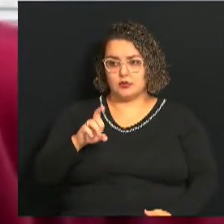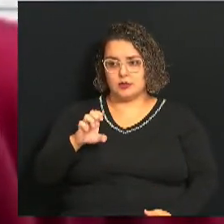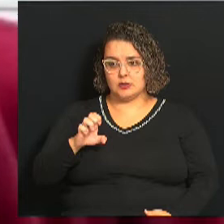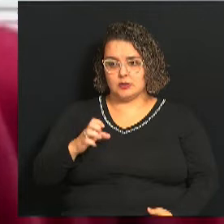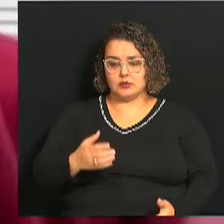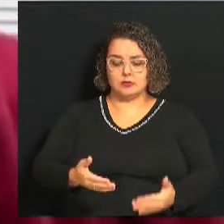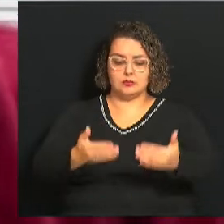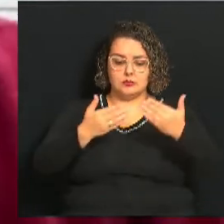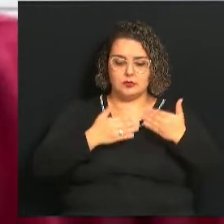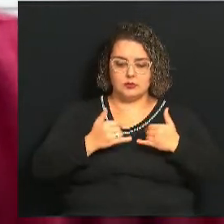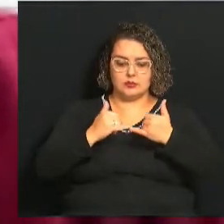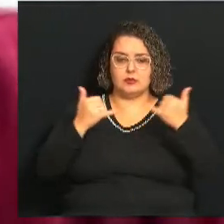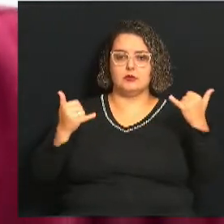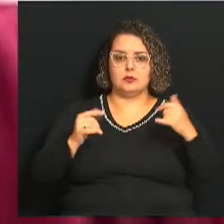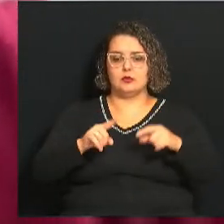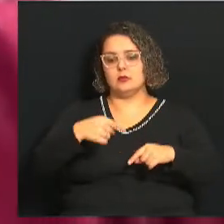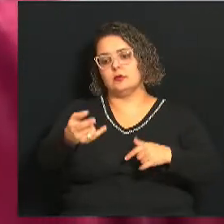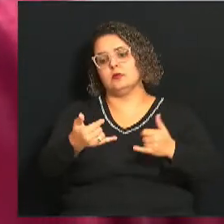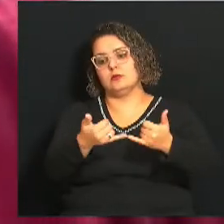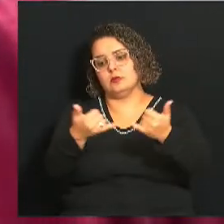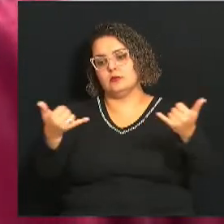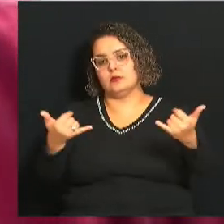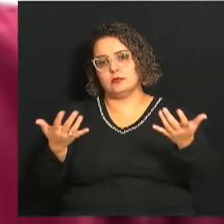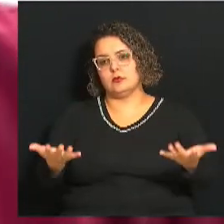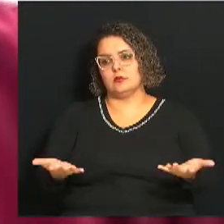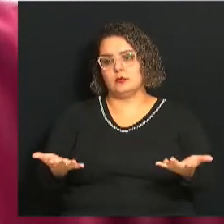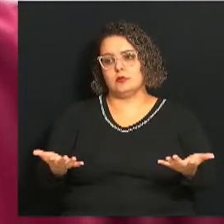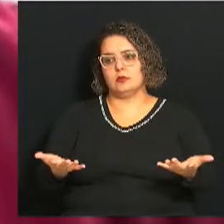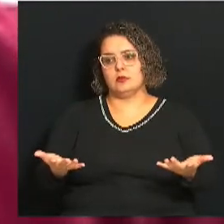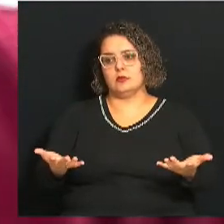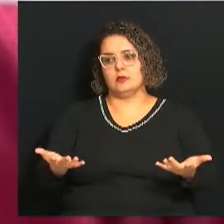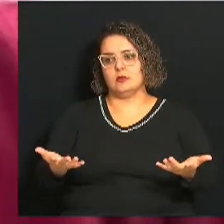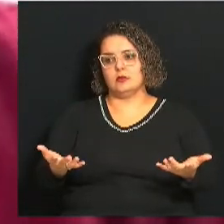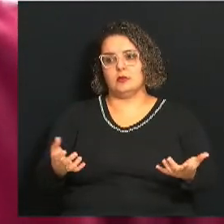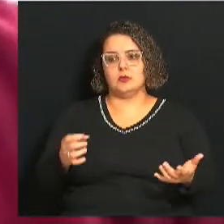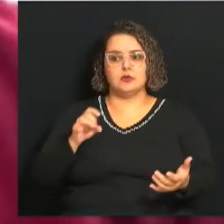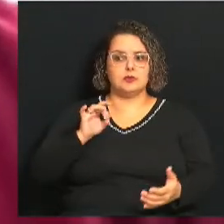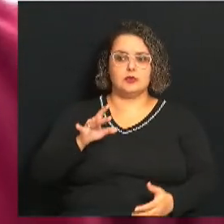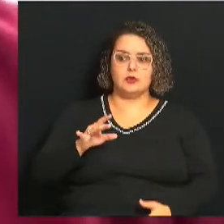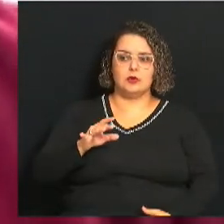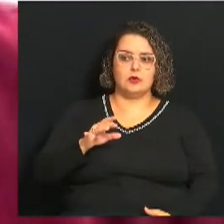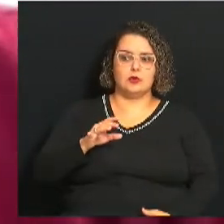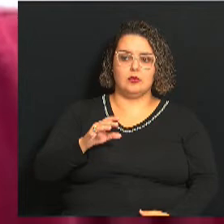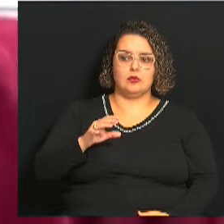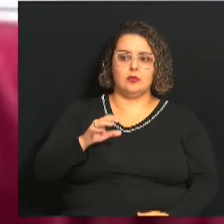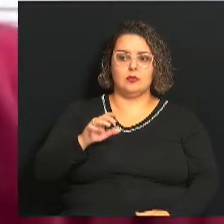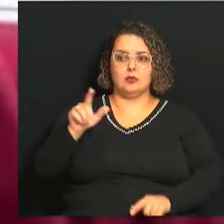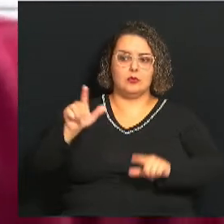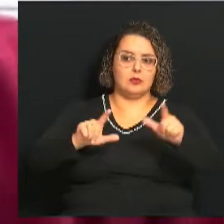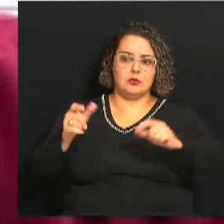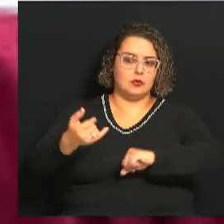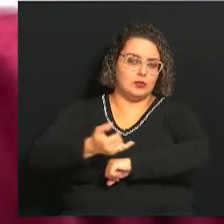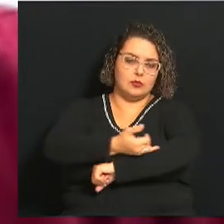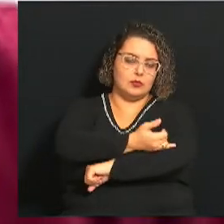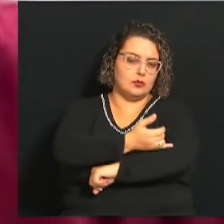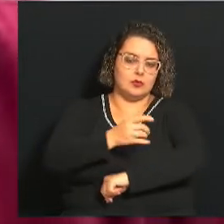com fiação elétrica, uma outra rede do lado oposto aí só com a fiação da infraestrutura de